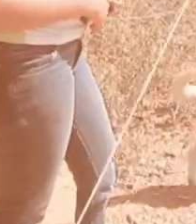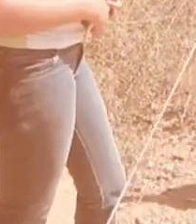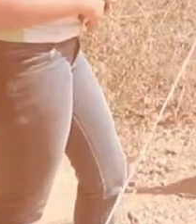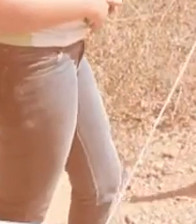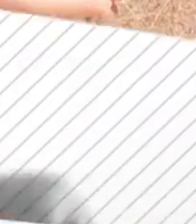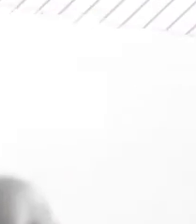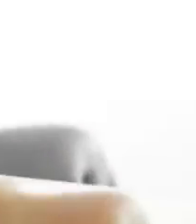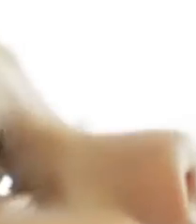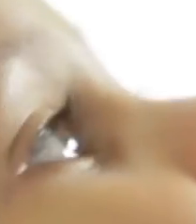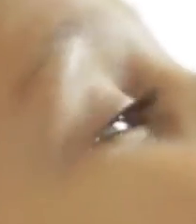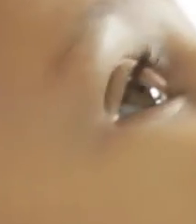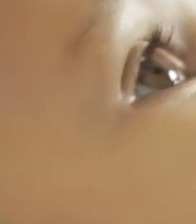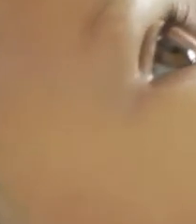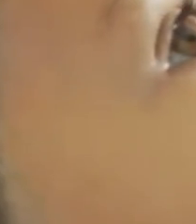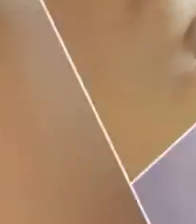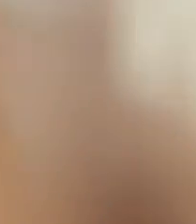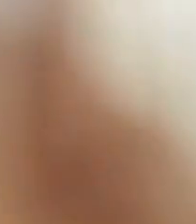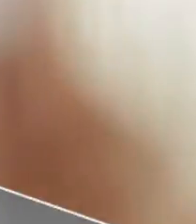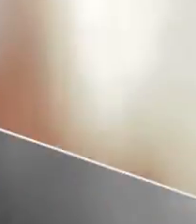tá